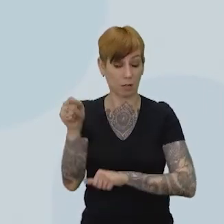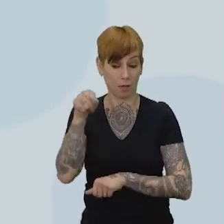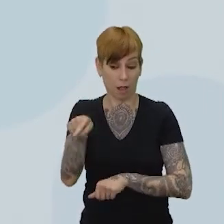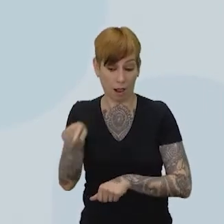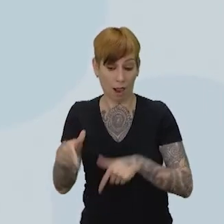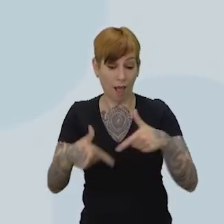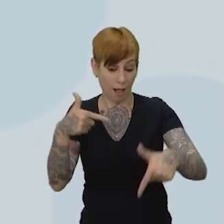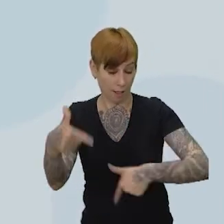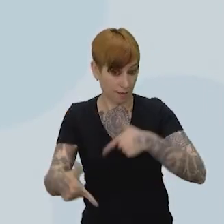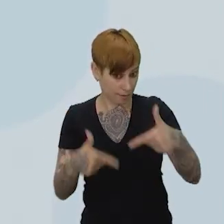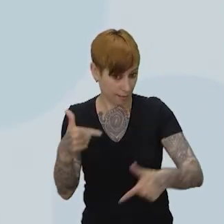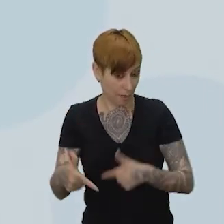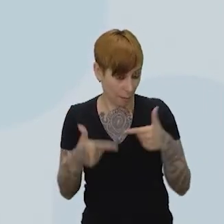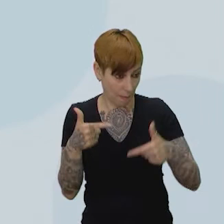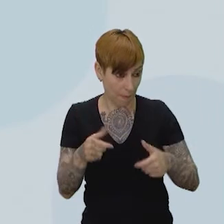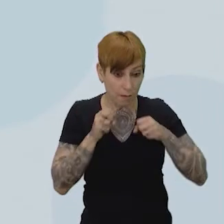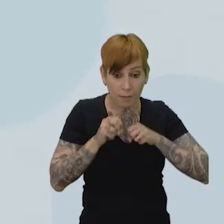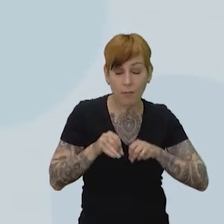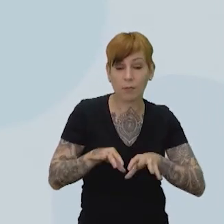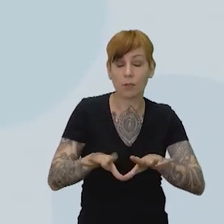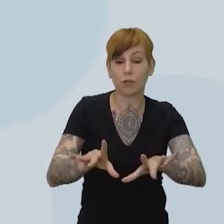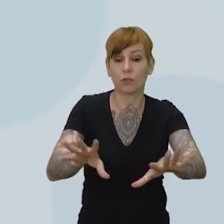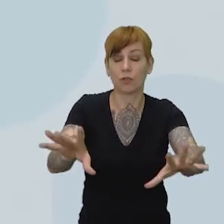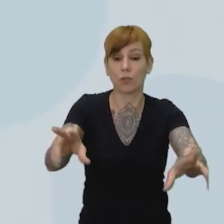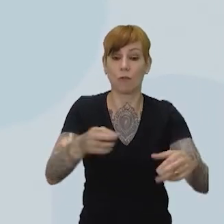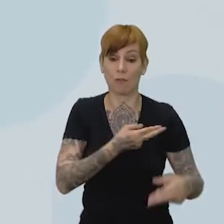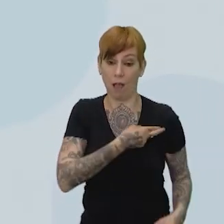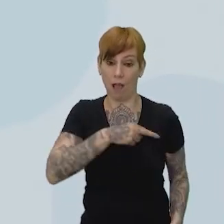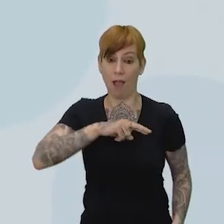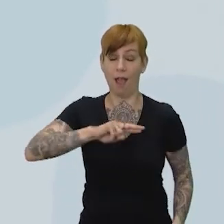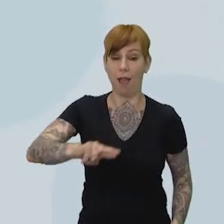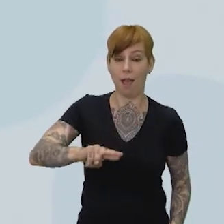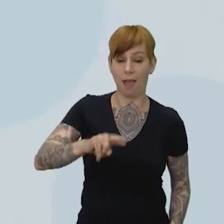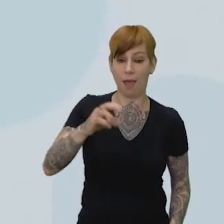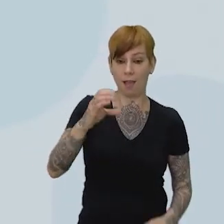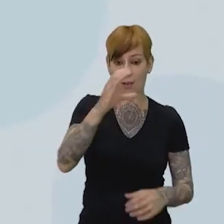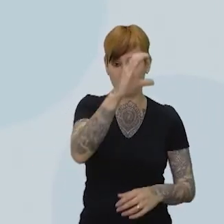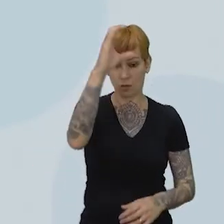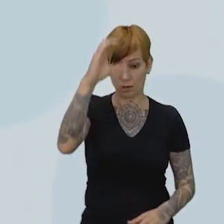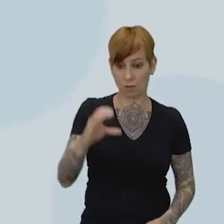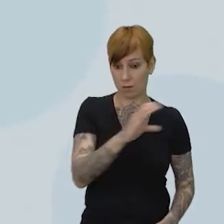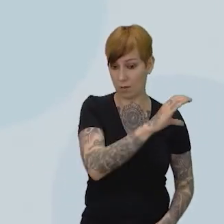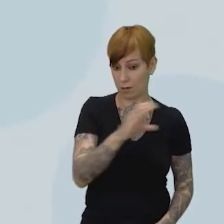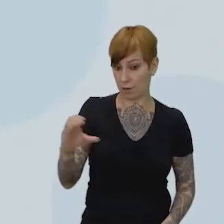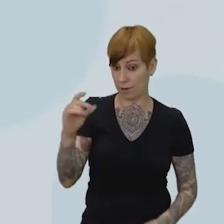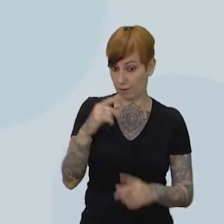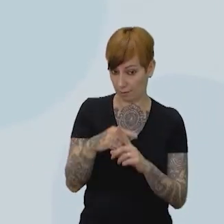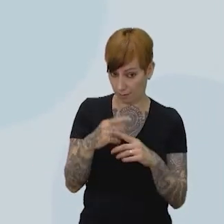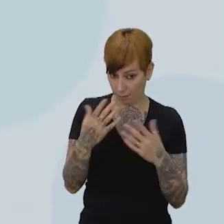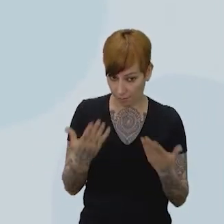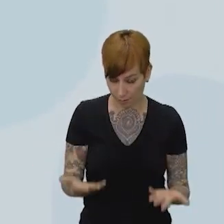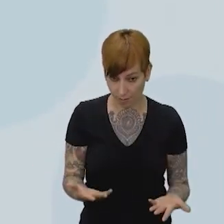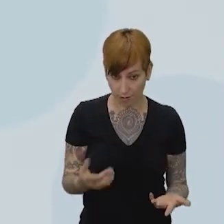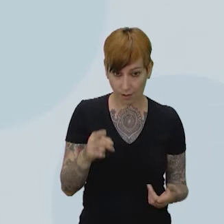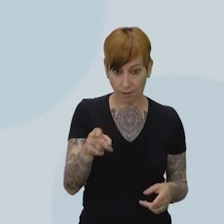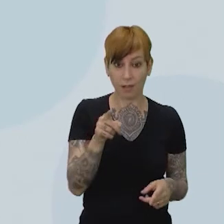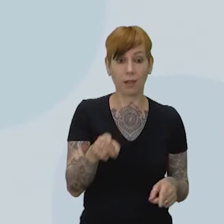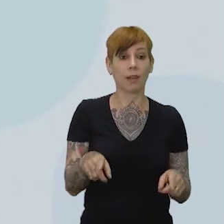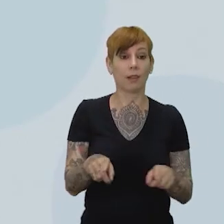de cristianizar os indígenas, as haciendas, que também eram fazendas, e